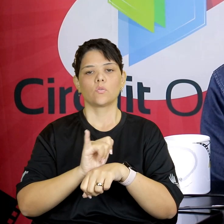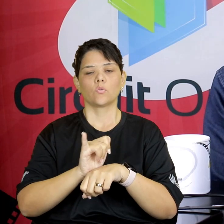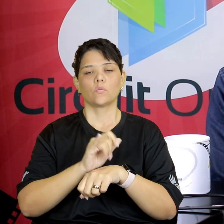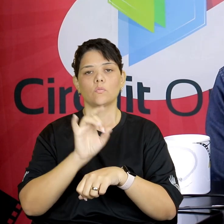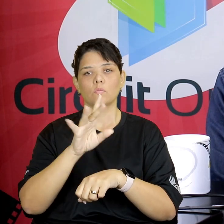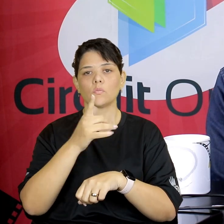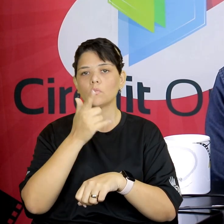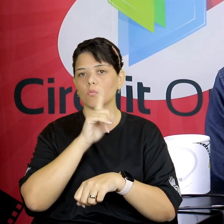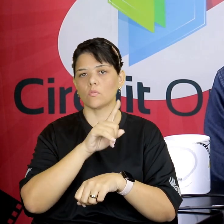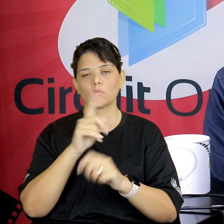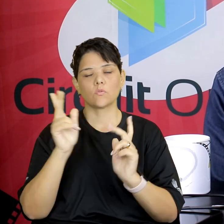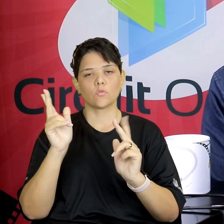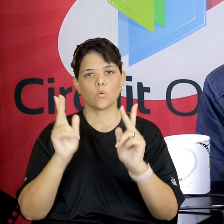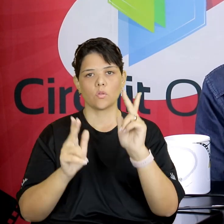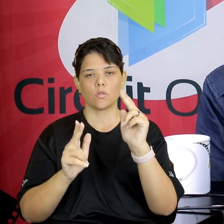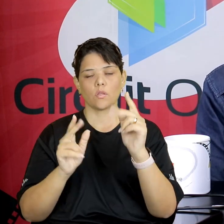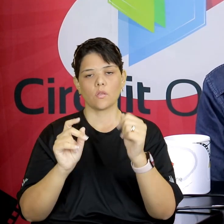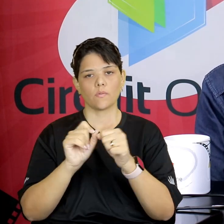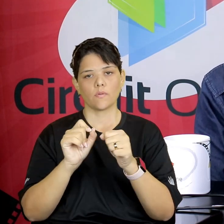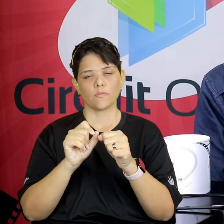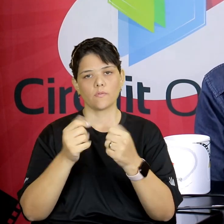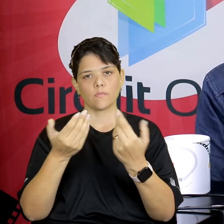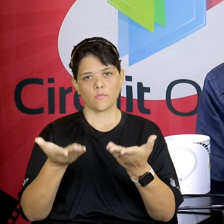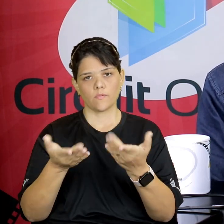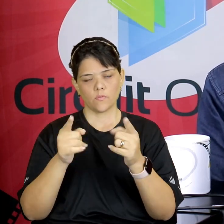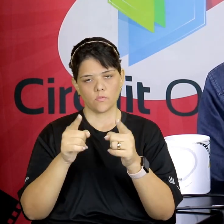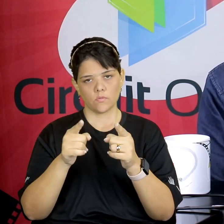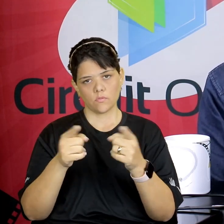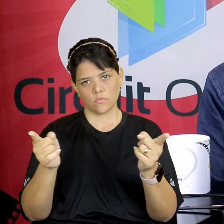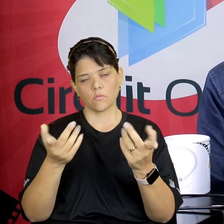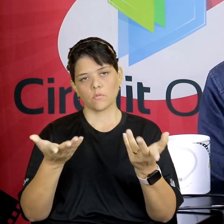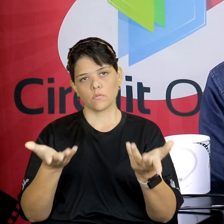consigo cortar pra vocês o filme, então...